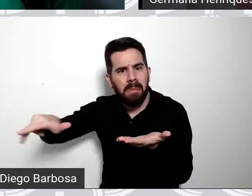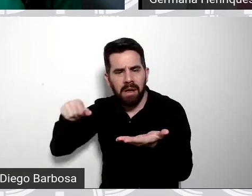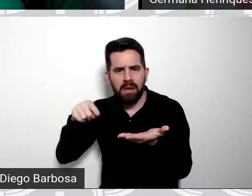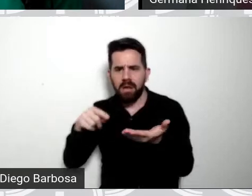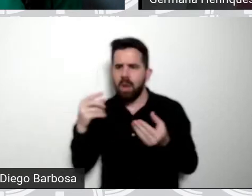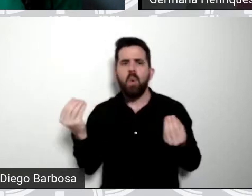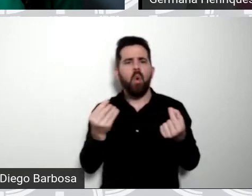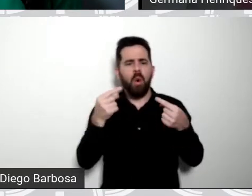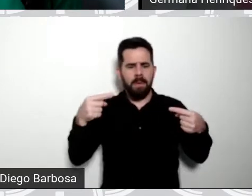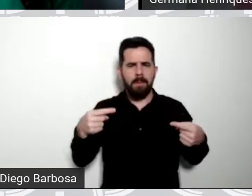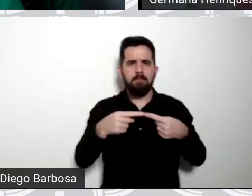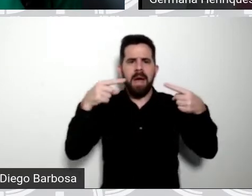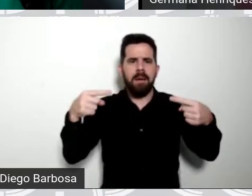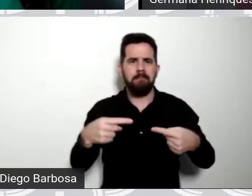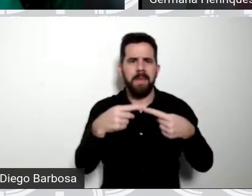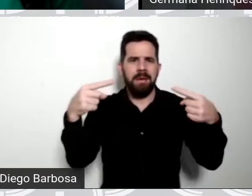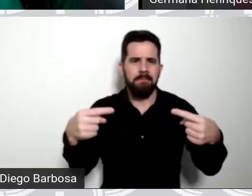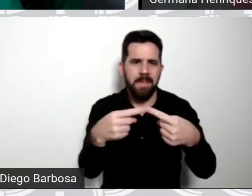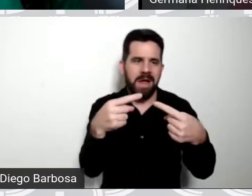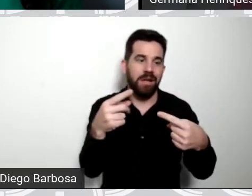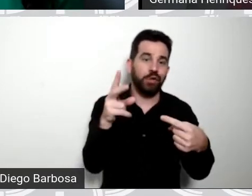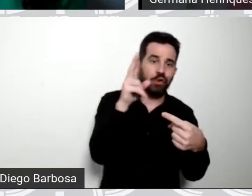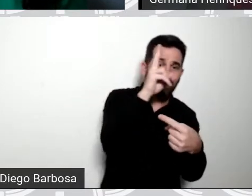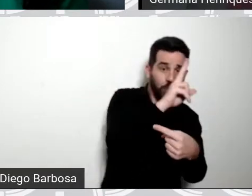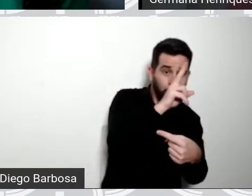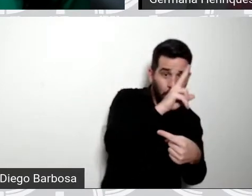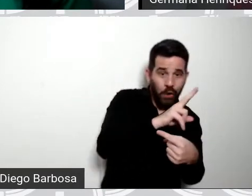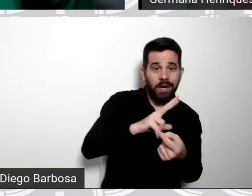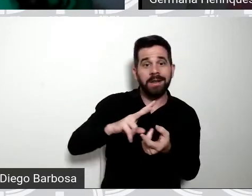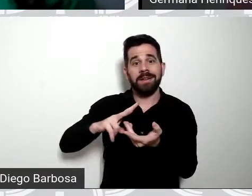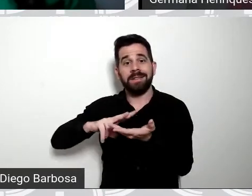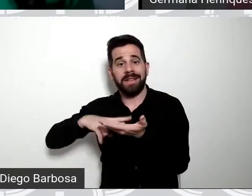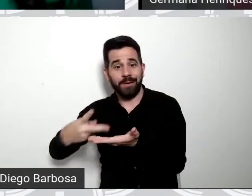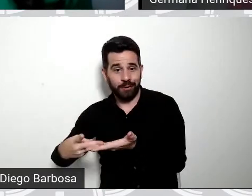Deixa eu passar mais umas páginas aqui.